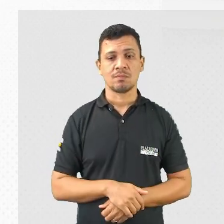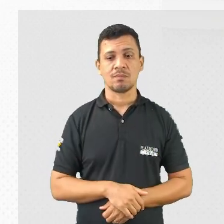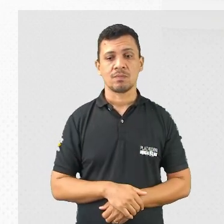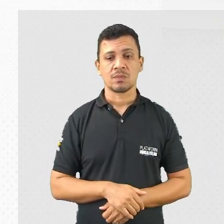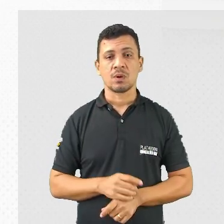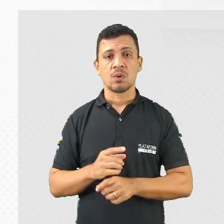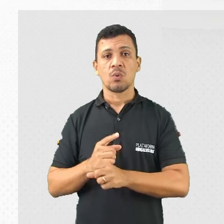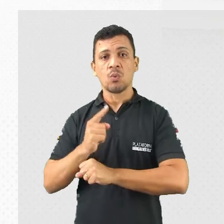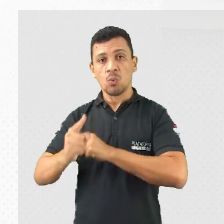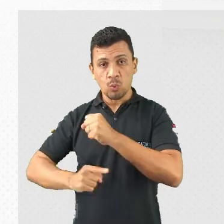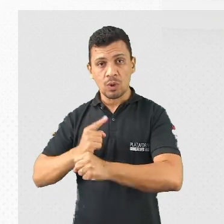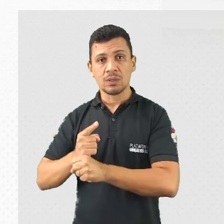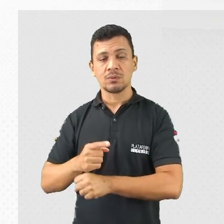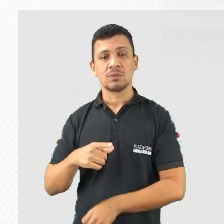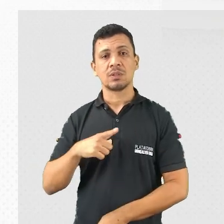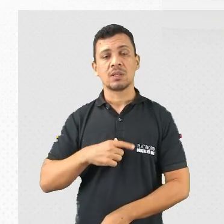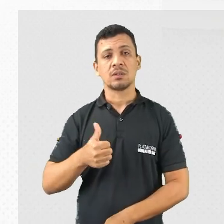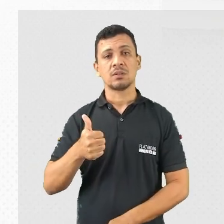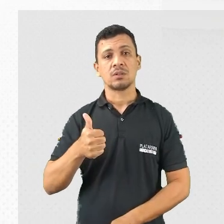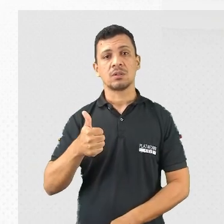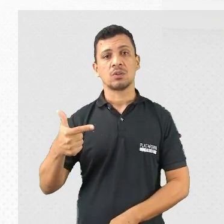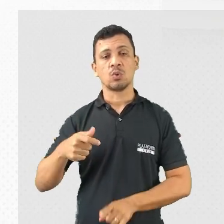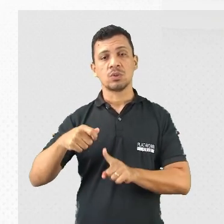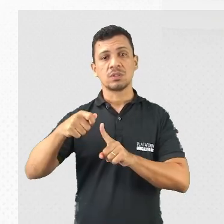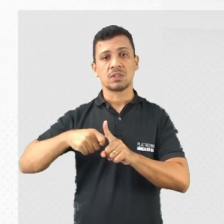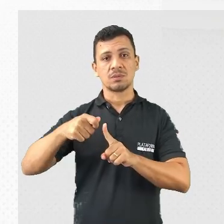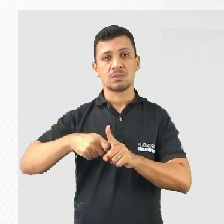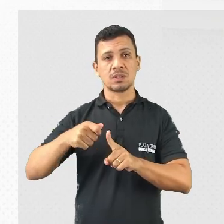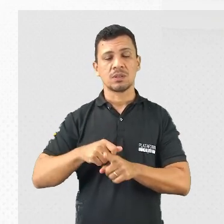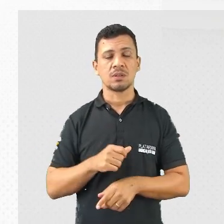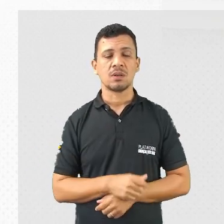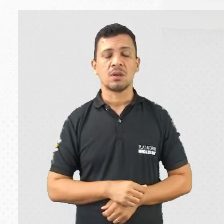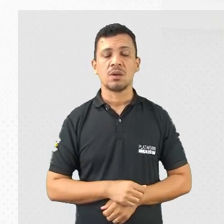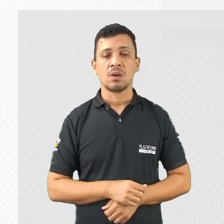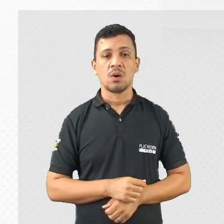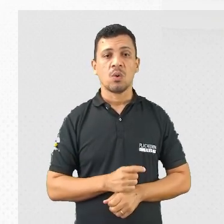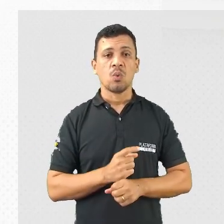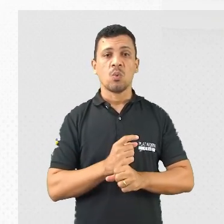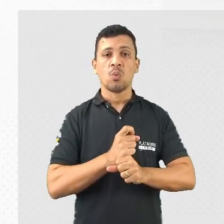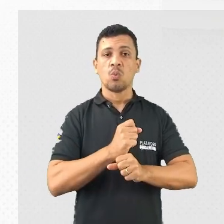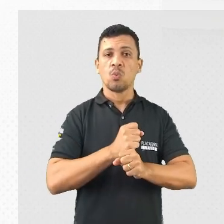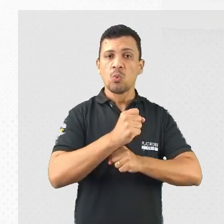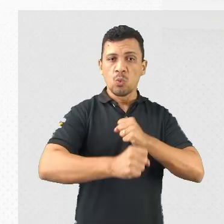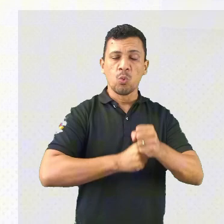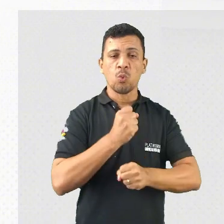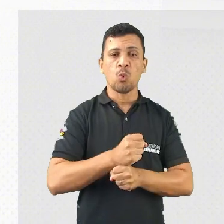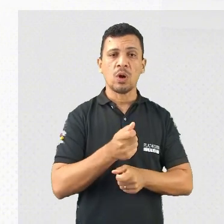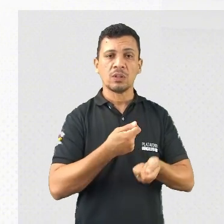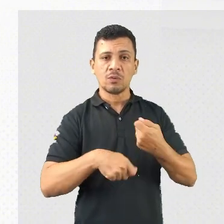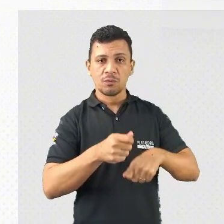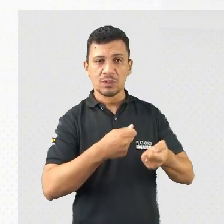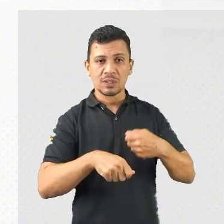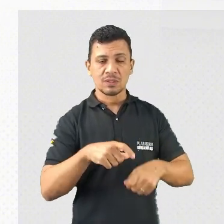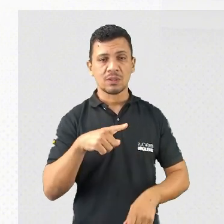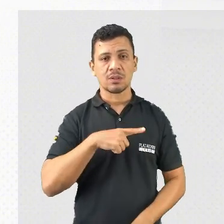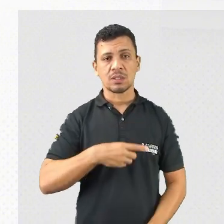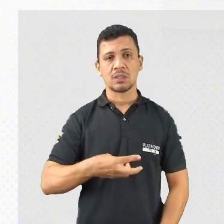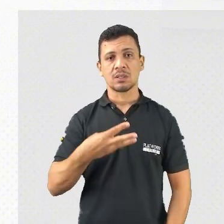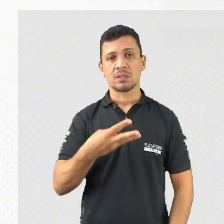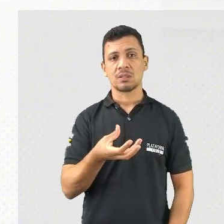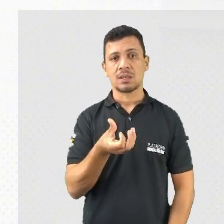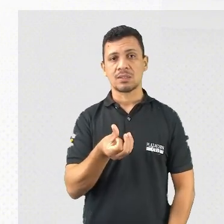12 meses, o ano financeiro, turma, ele tem 360 dias. Ah, professor, mas eu aprendi na